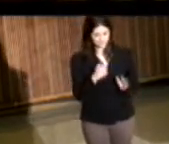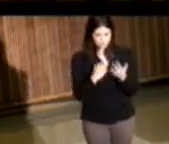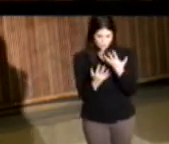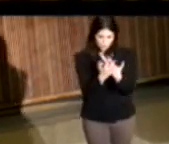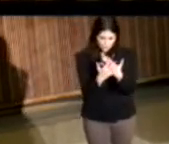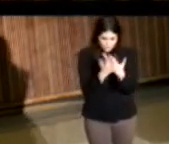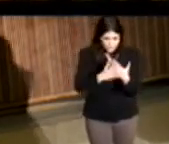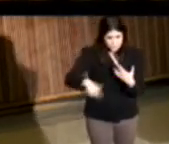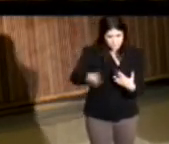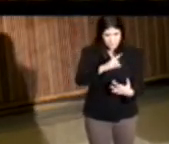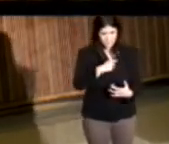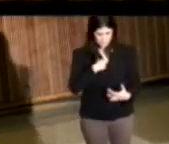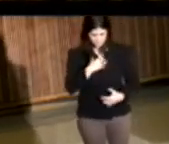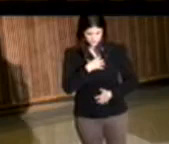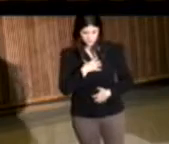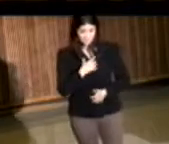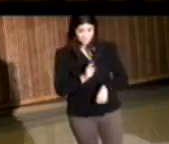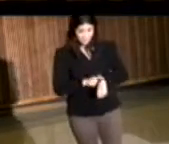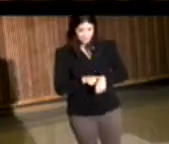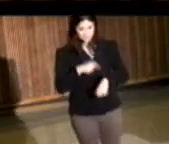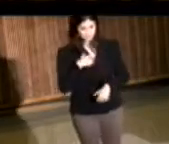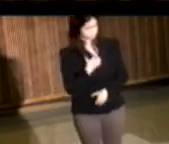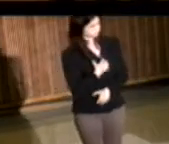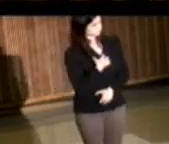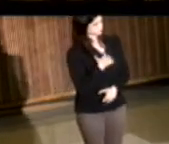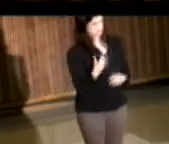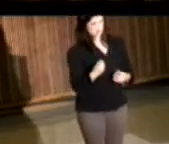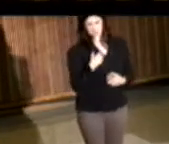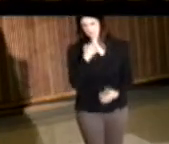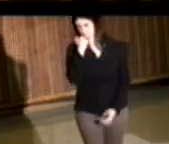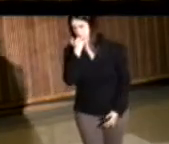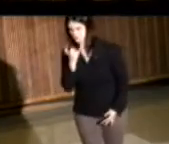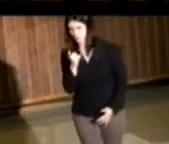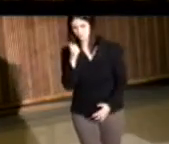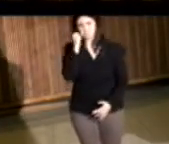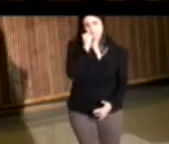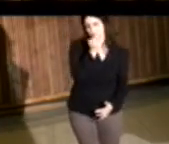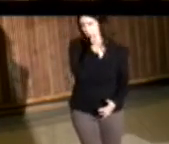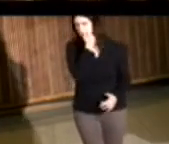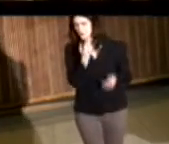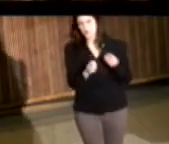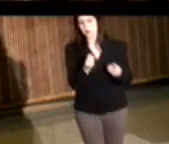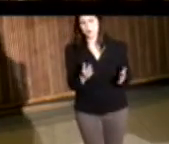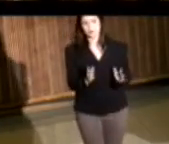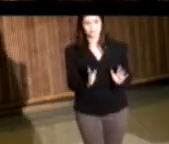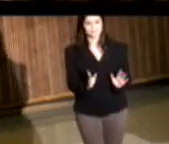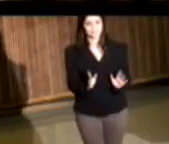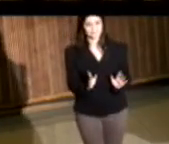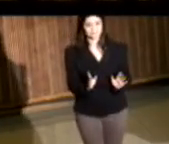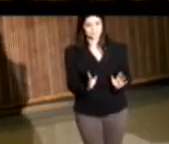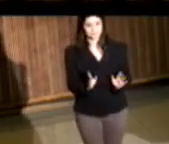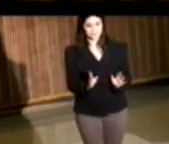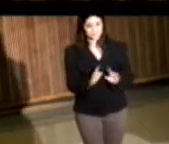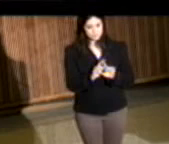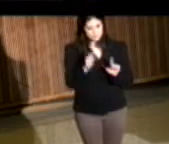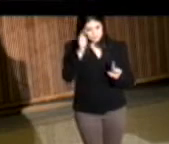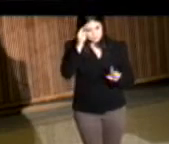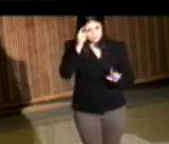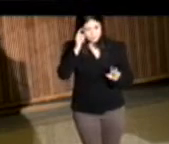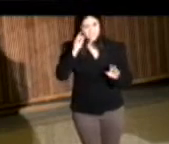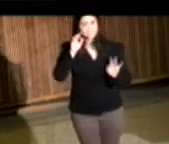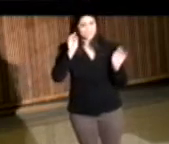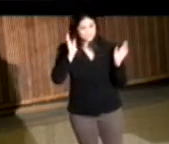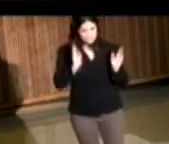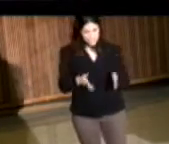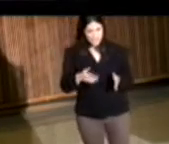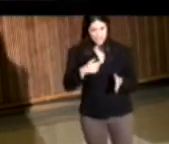que também acontece com você isso. Mas quantas vezes eu ofendi o meu Deus? Quantas vezes eu